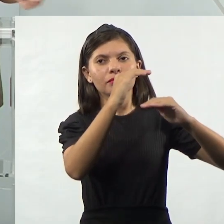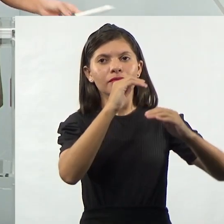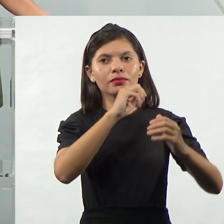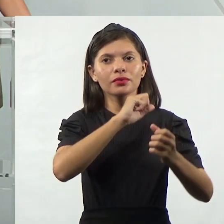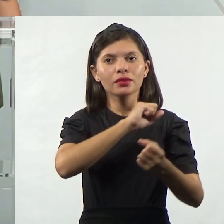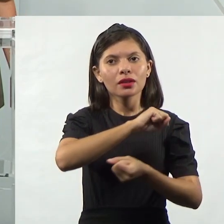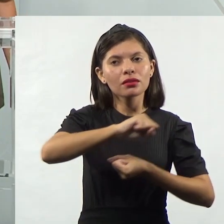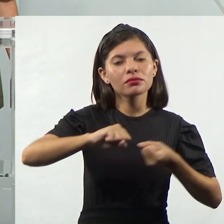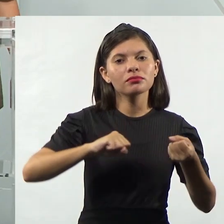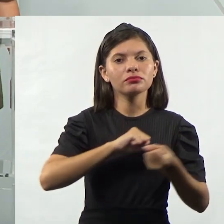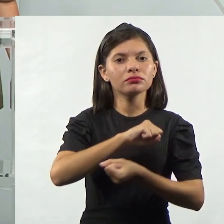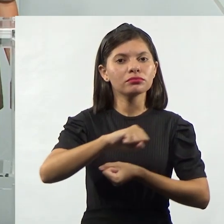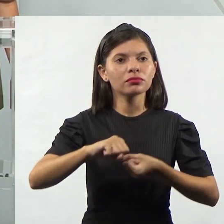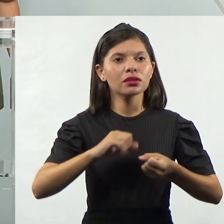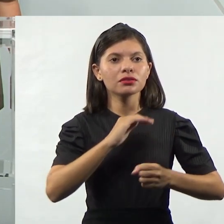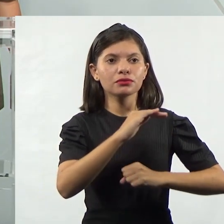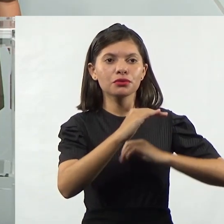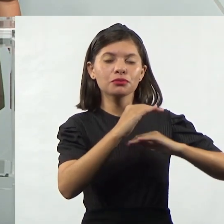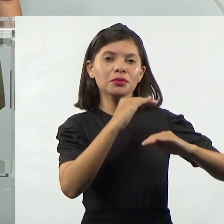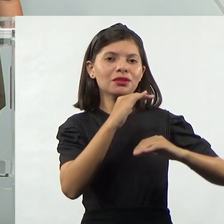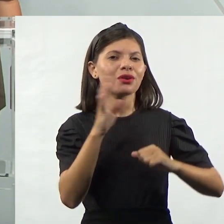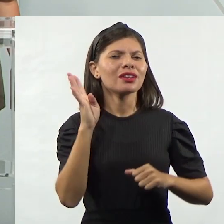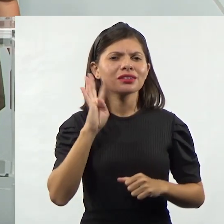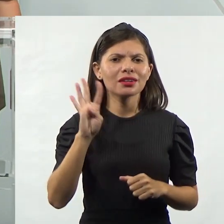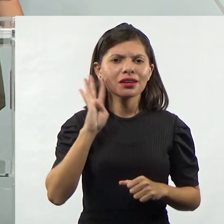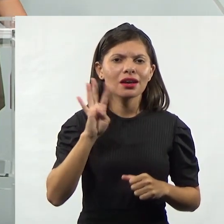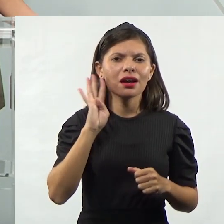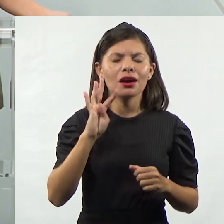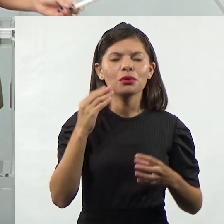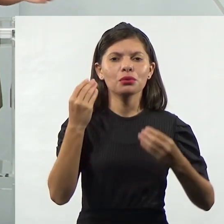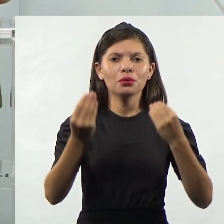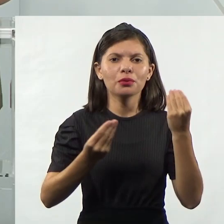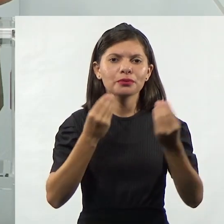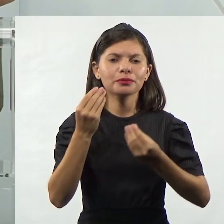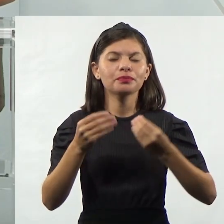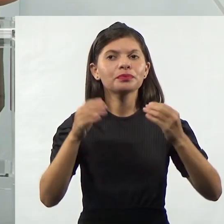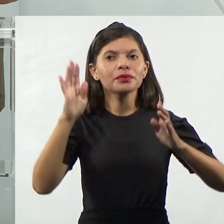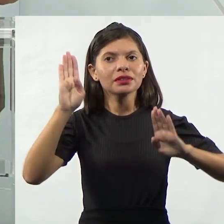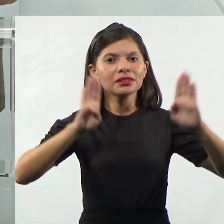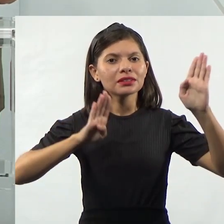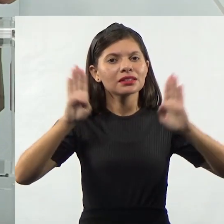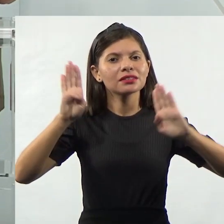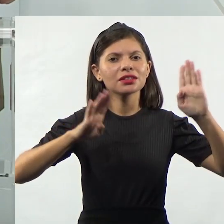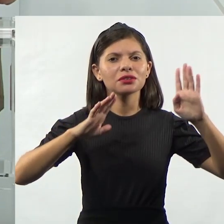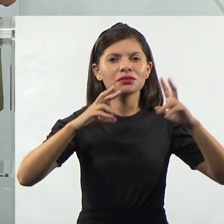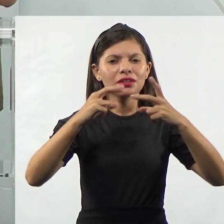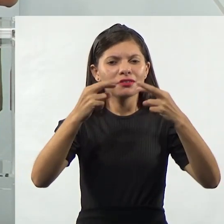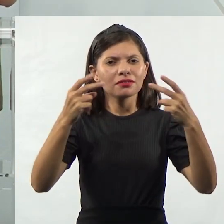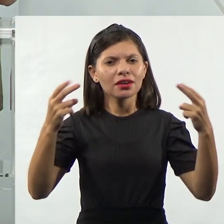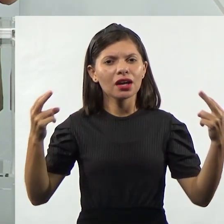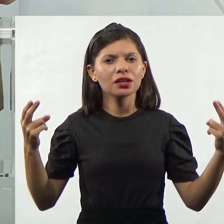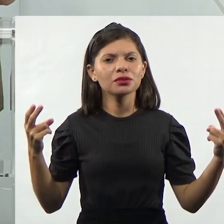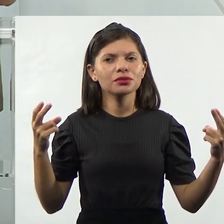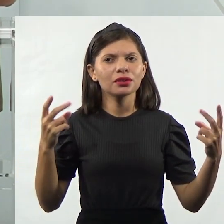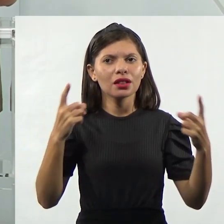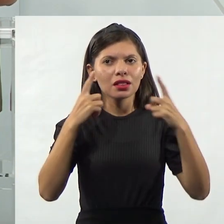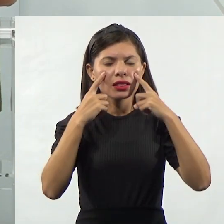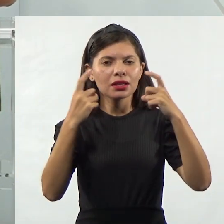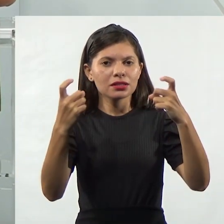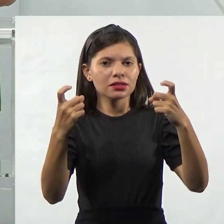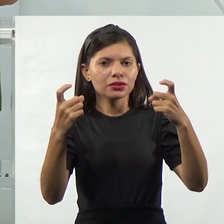promover o desenvolvimento nacional sustentável. Então, olha que bacana como que a licitação tem várias